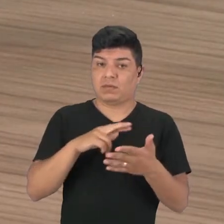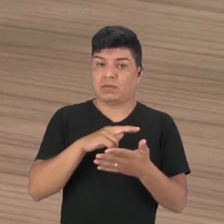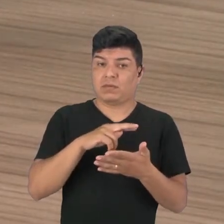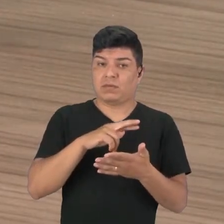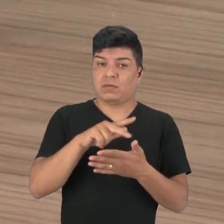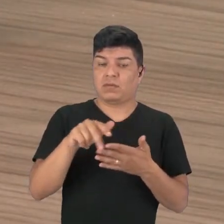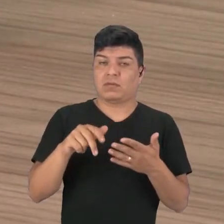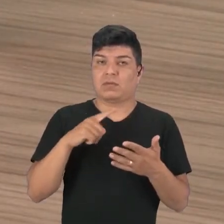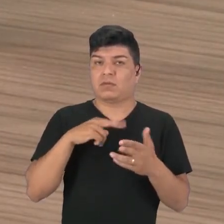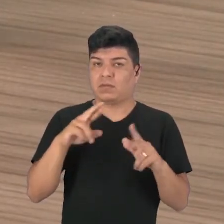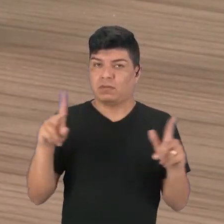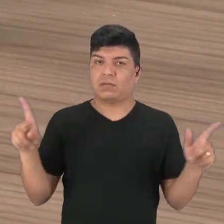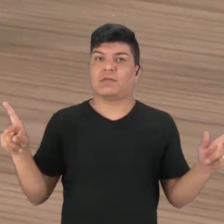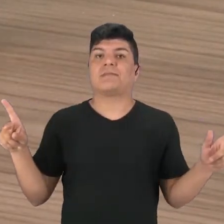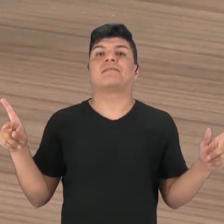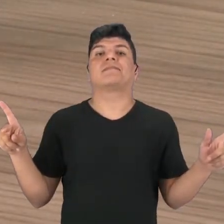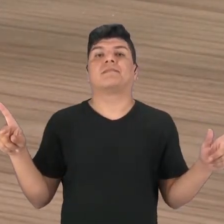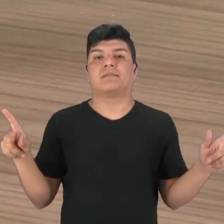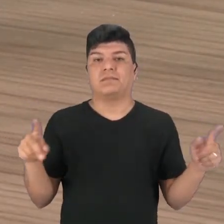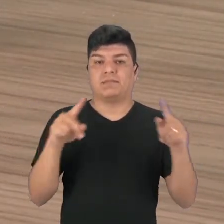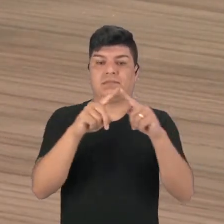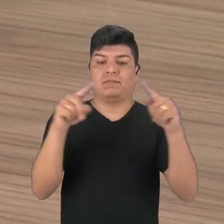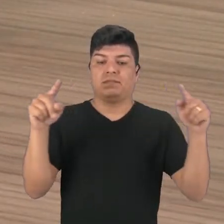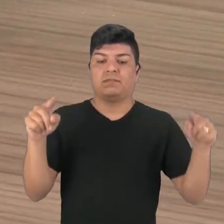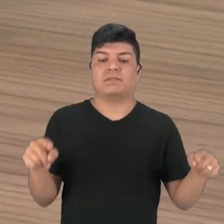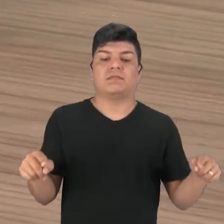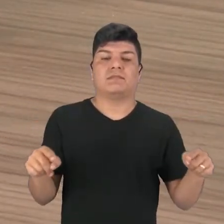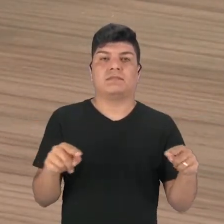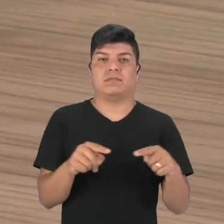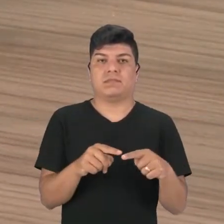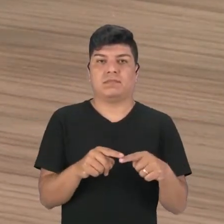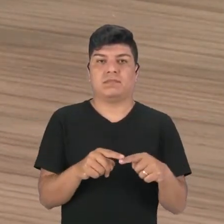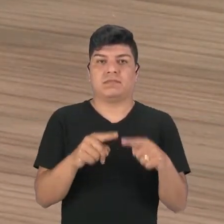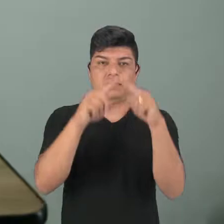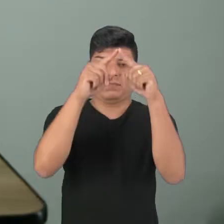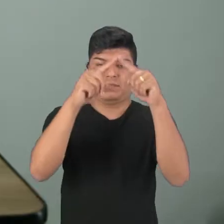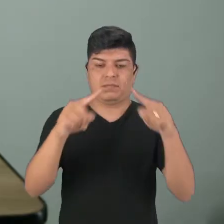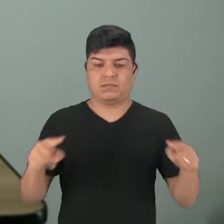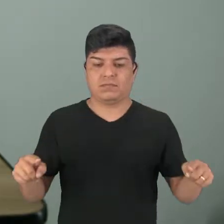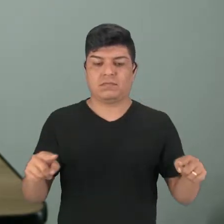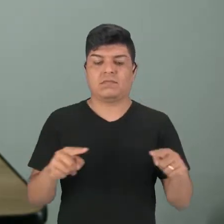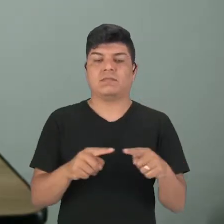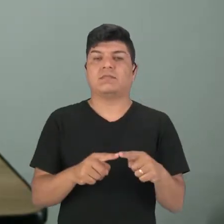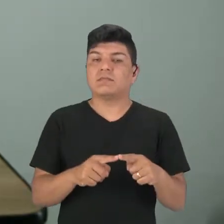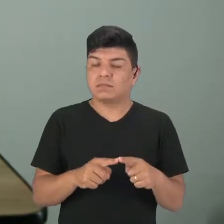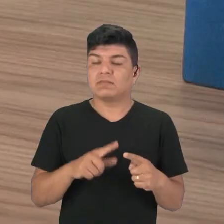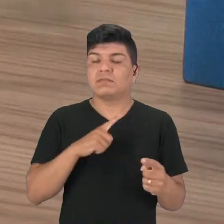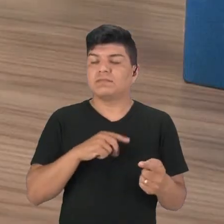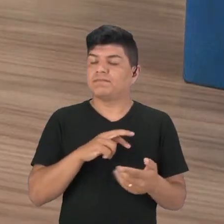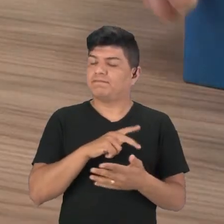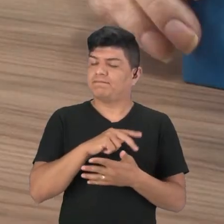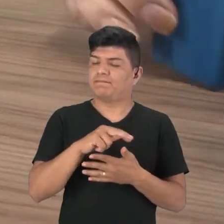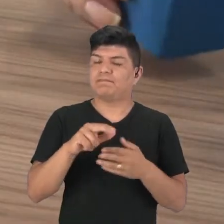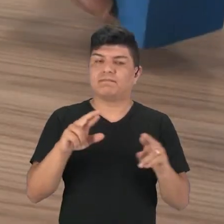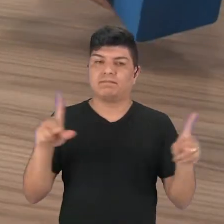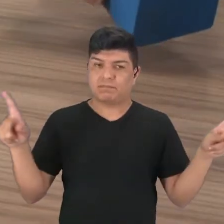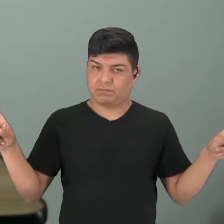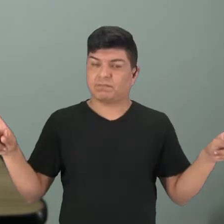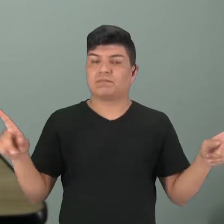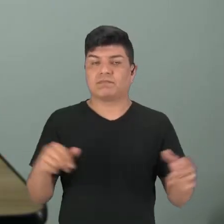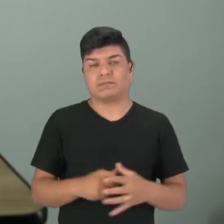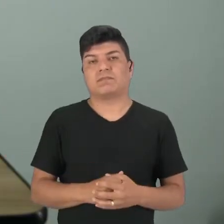bases diferentes, ó, quadrada, né, triangular. Então, existem diferenças,